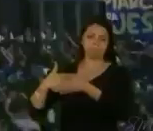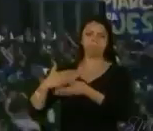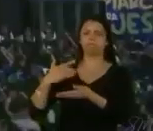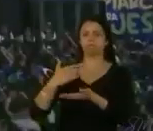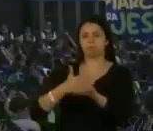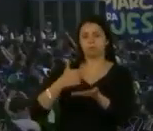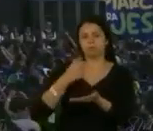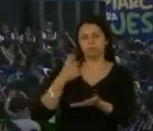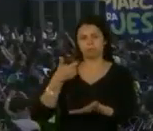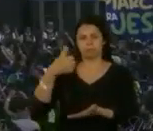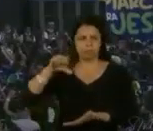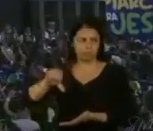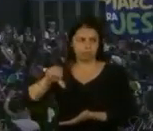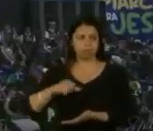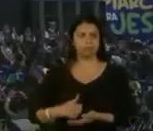2019.